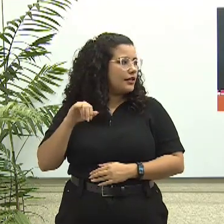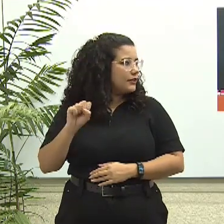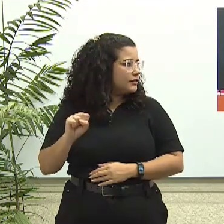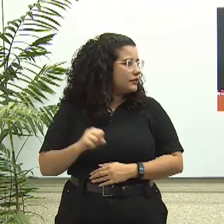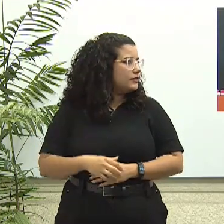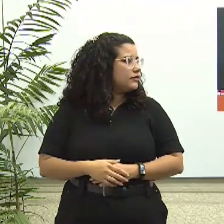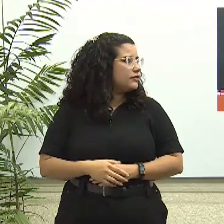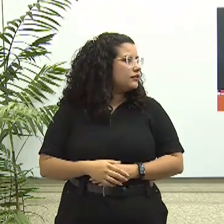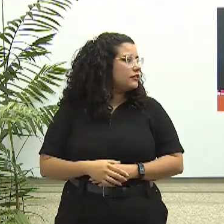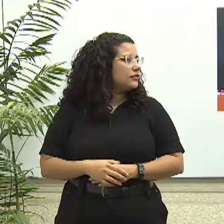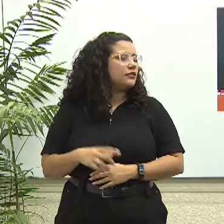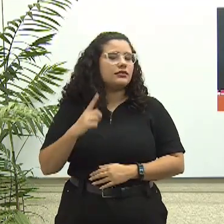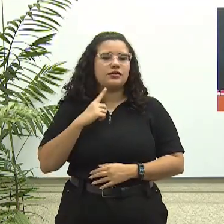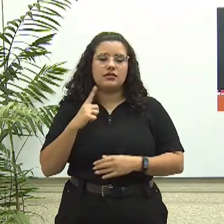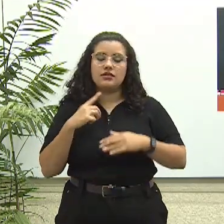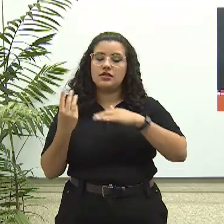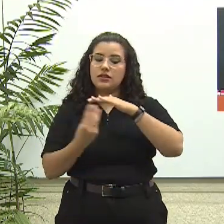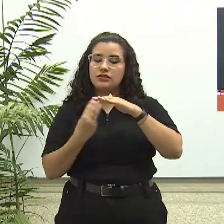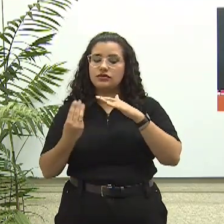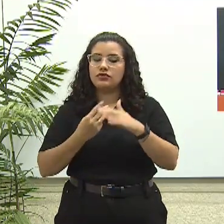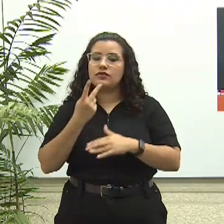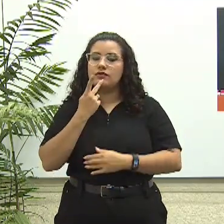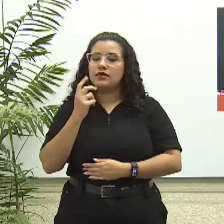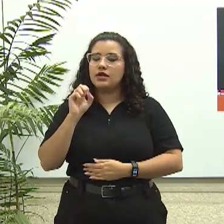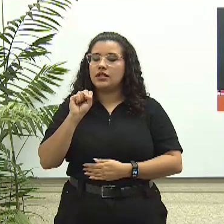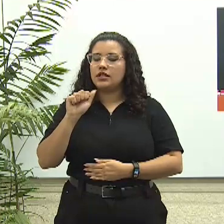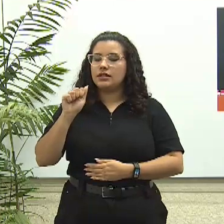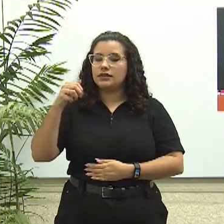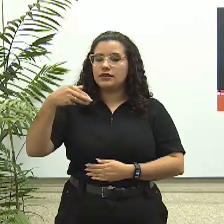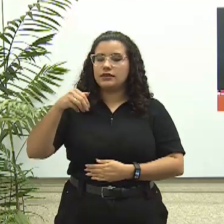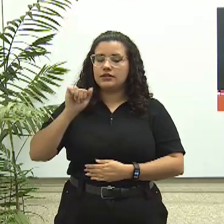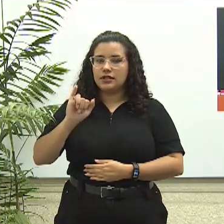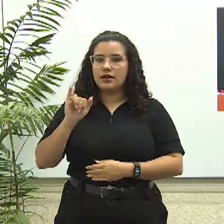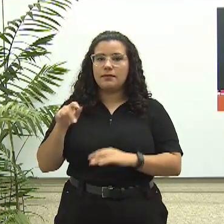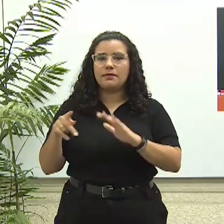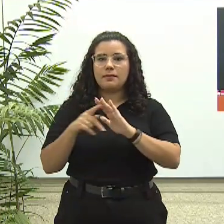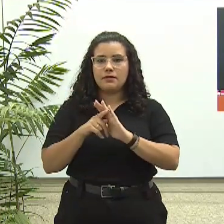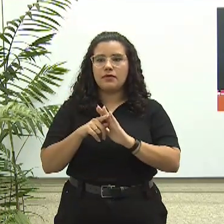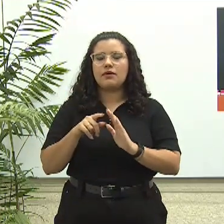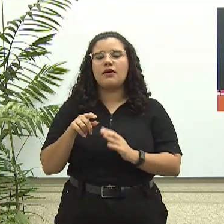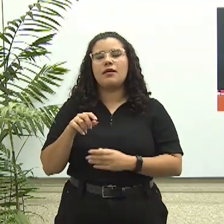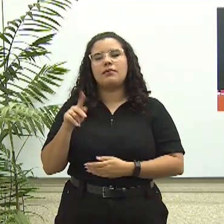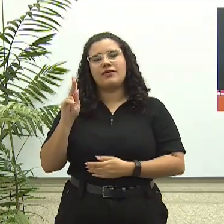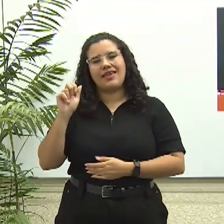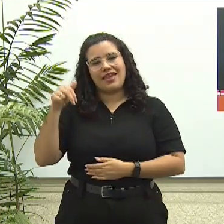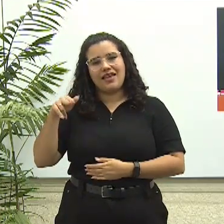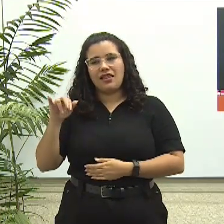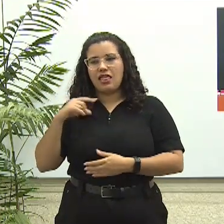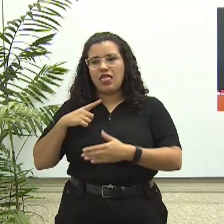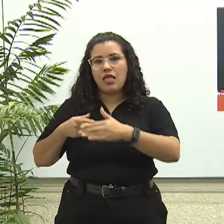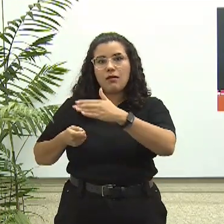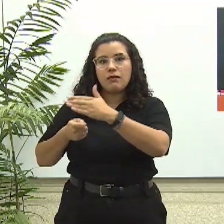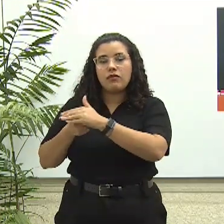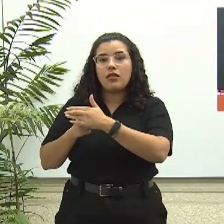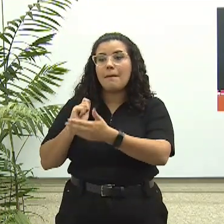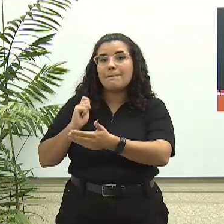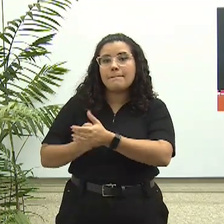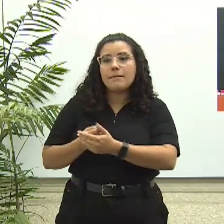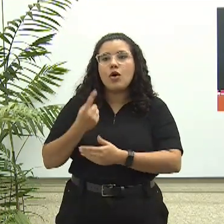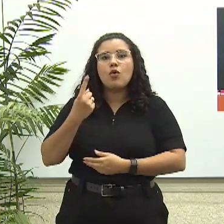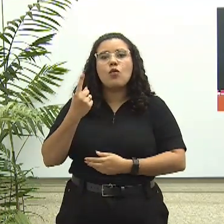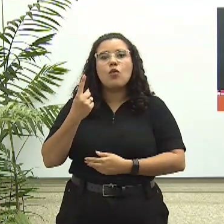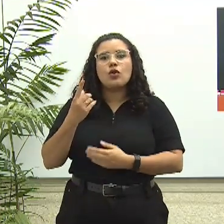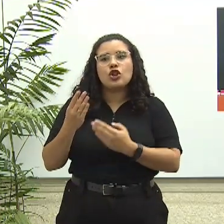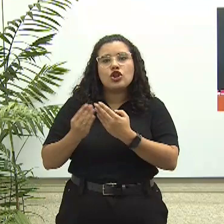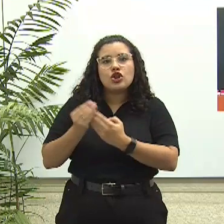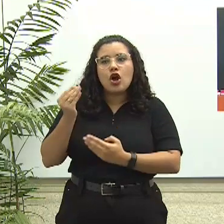que terceirizou para uma empresa que chama Sama no Kênia né que a revista Time denunciou pagando ó ao dia para